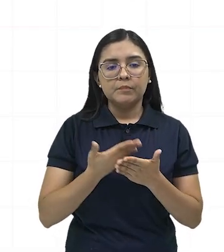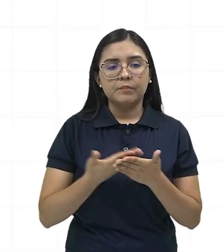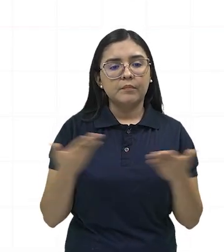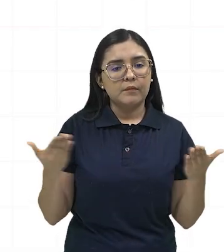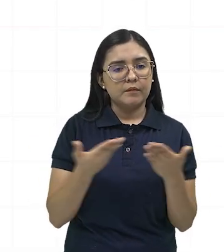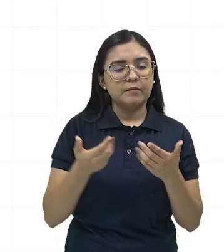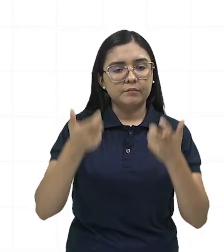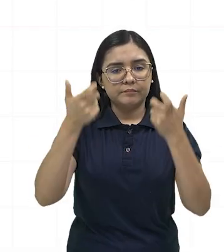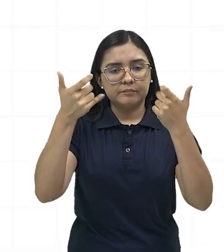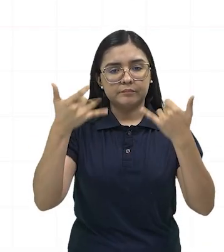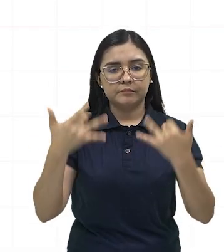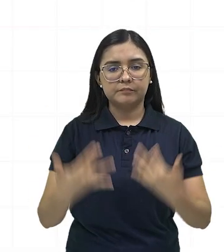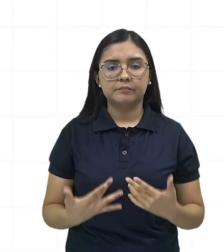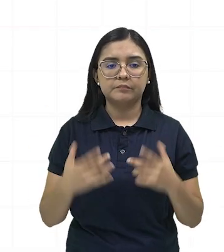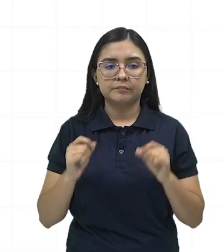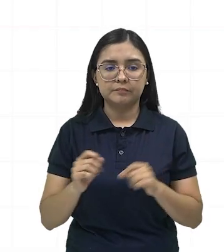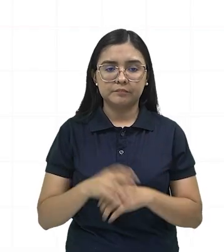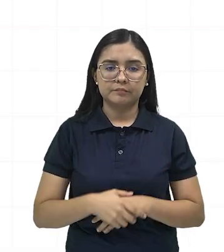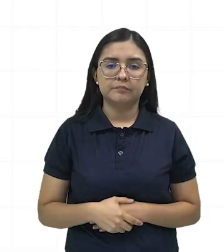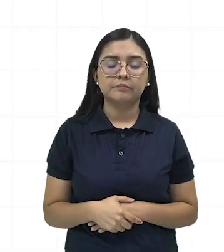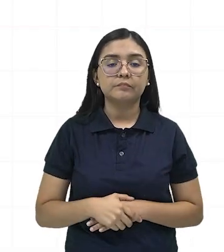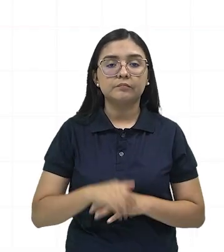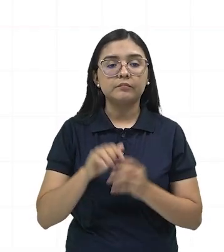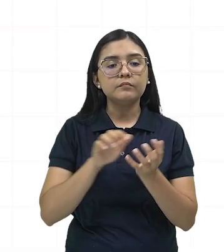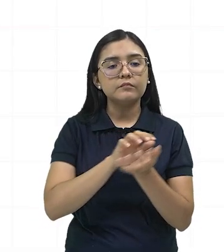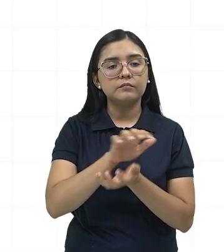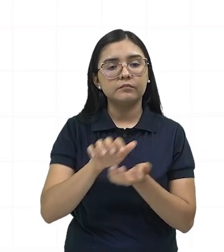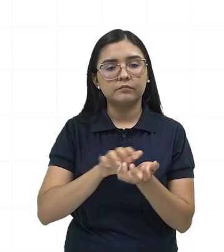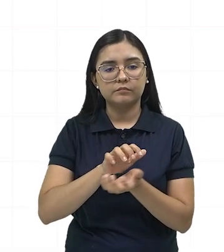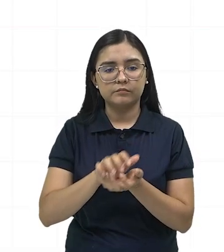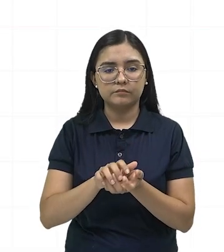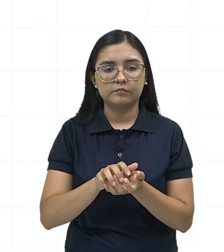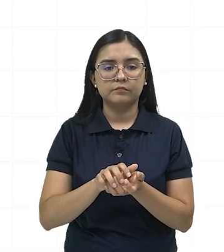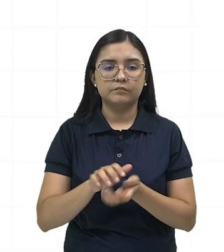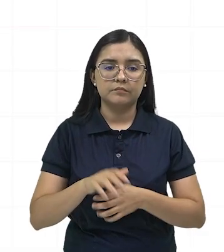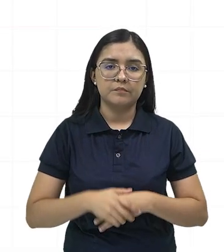agora falar sobre a Revolução Americana.